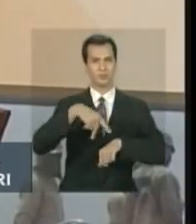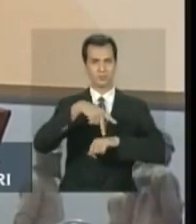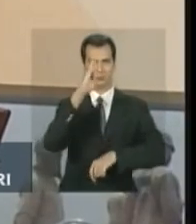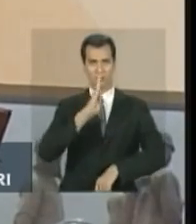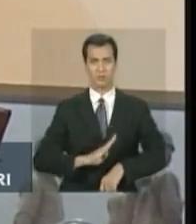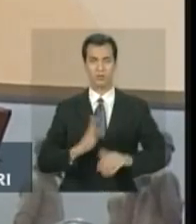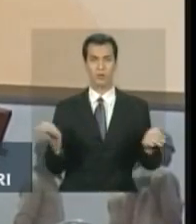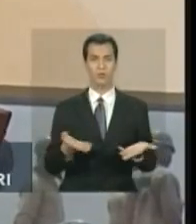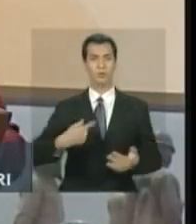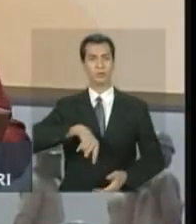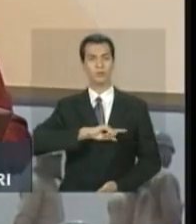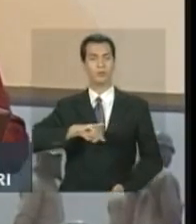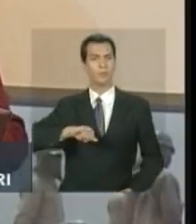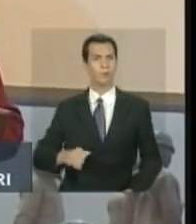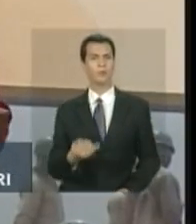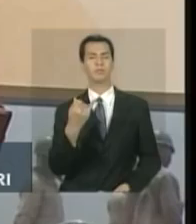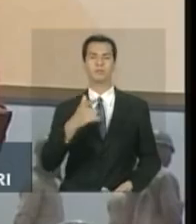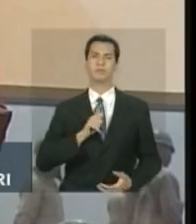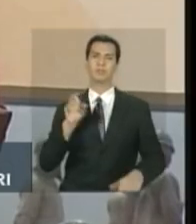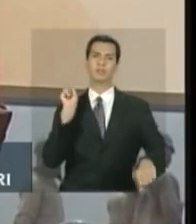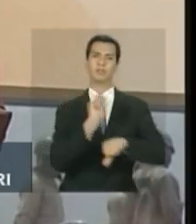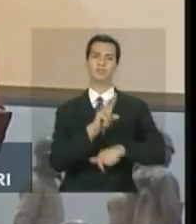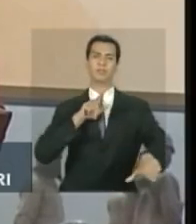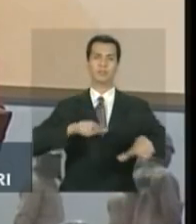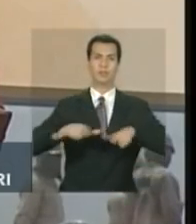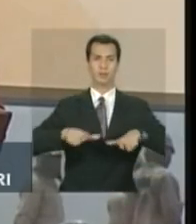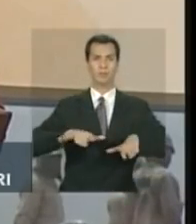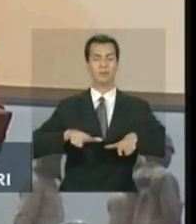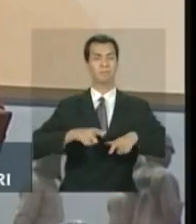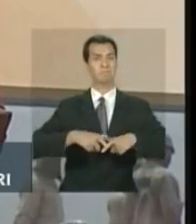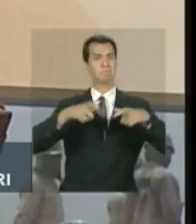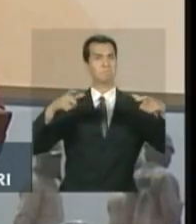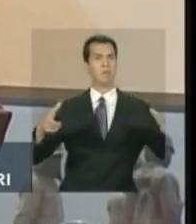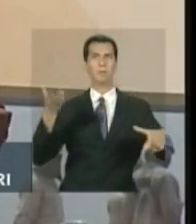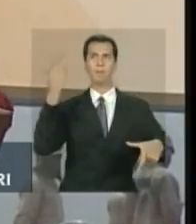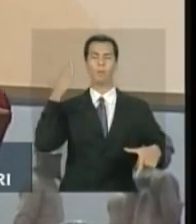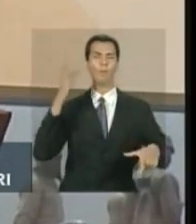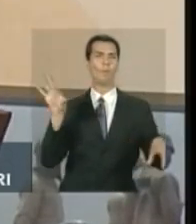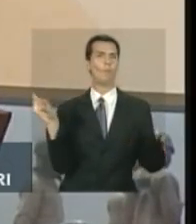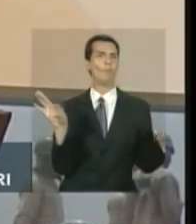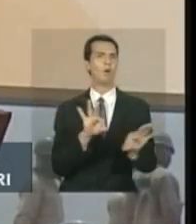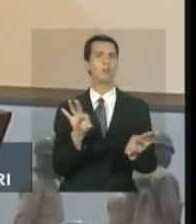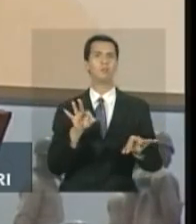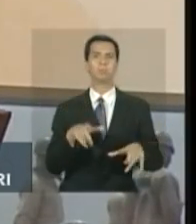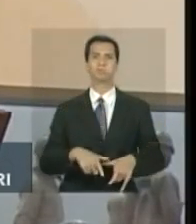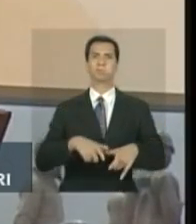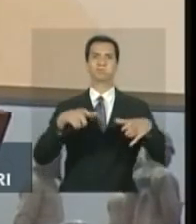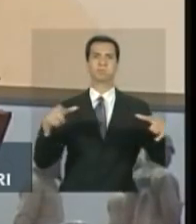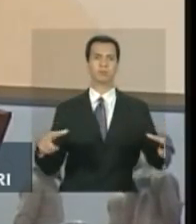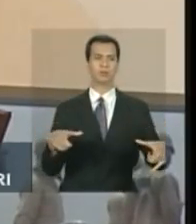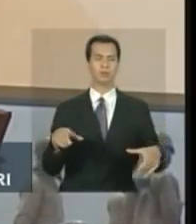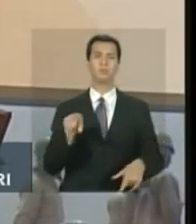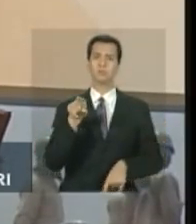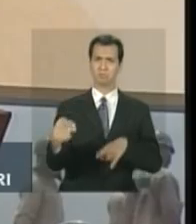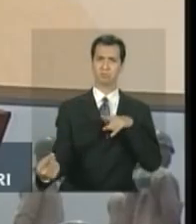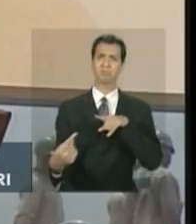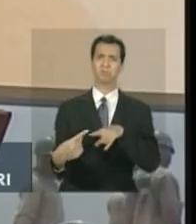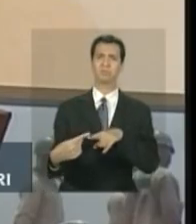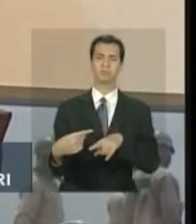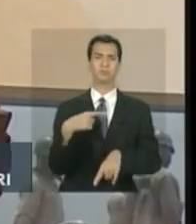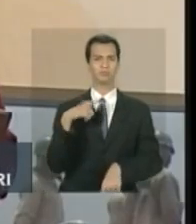hoje oportunidades de emprego como jamais tivemos antes. A senhora tem toda a razão, e o emprego também.